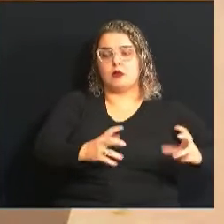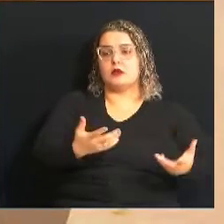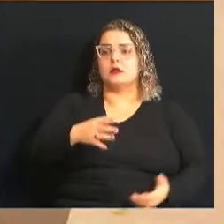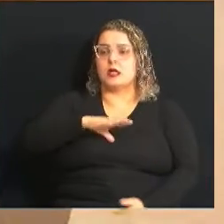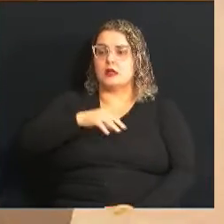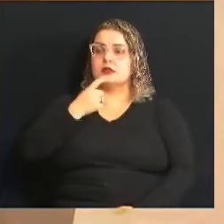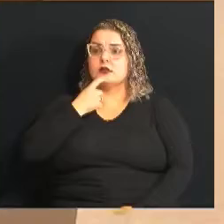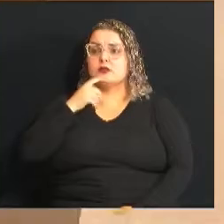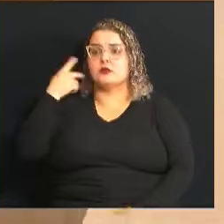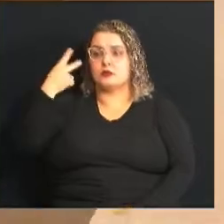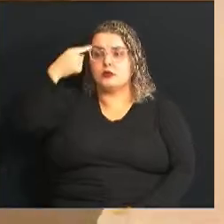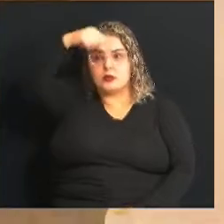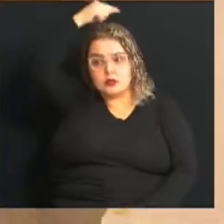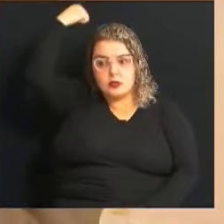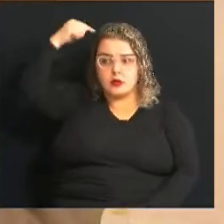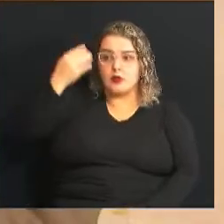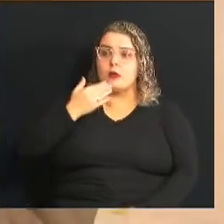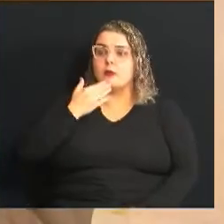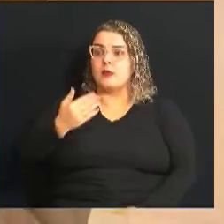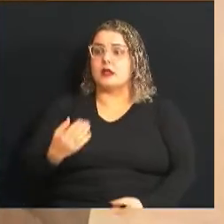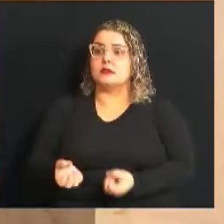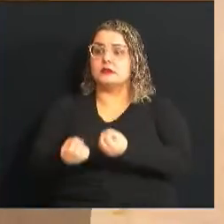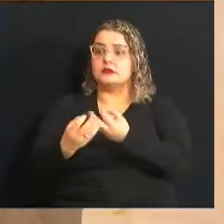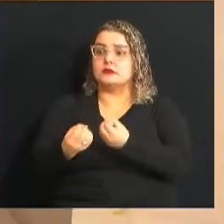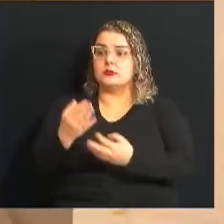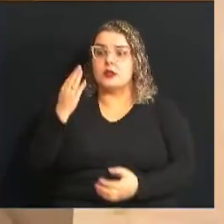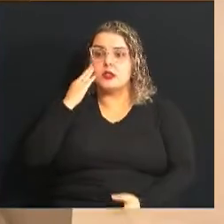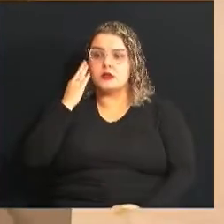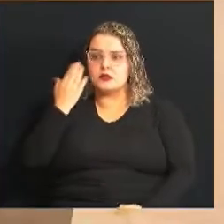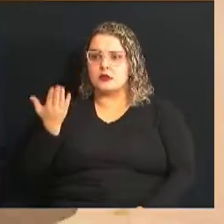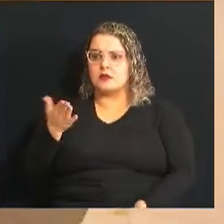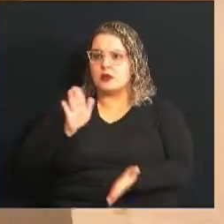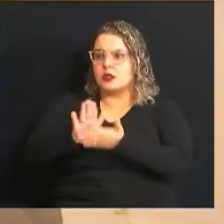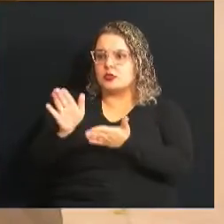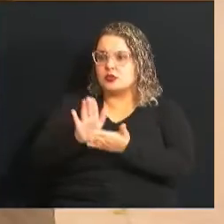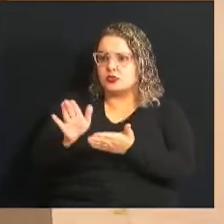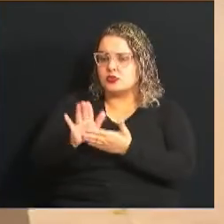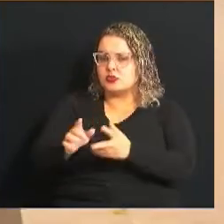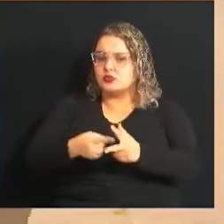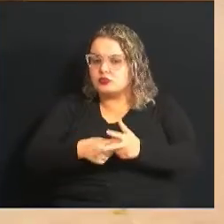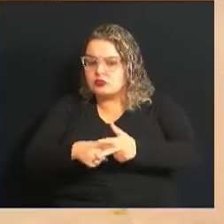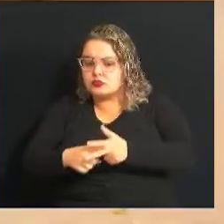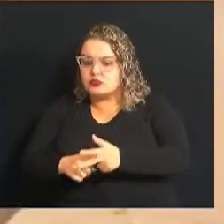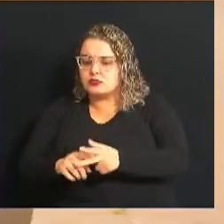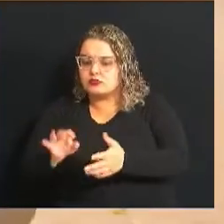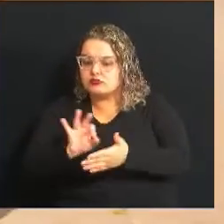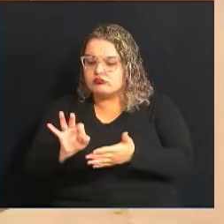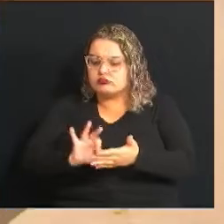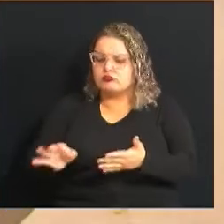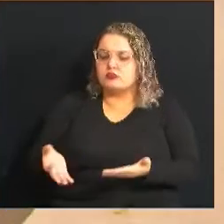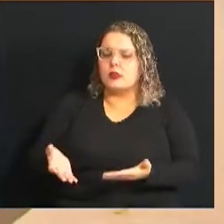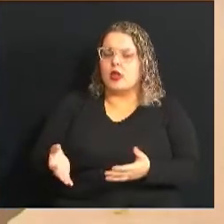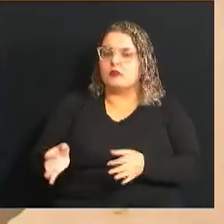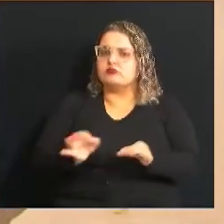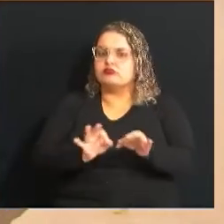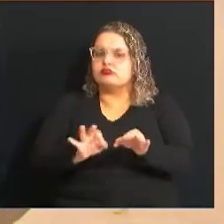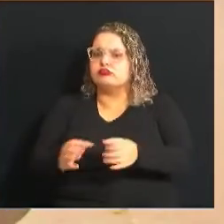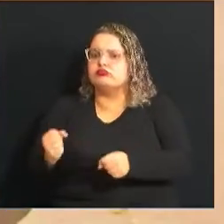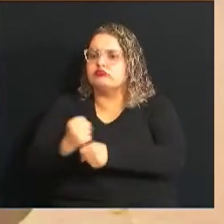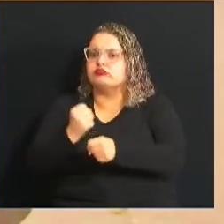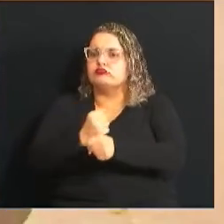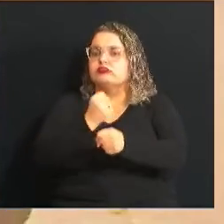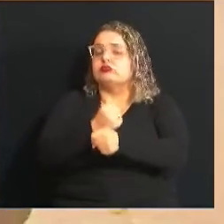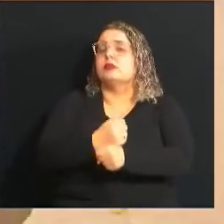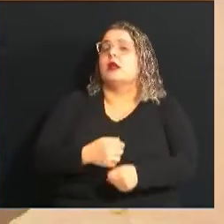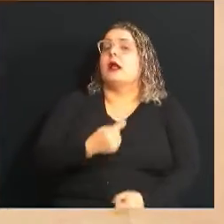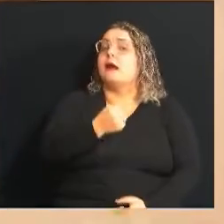Paulo Gaspar solicita informações para saber os custos com a manutenção de cada um dos parques municipais aqui